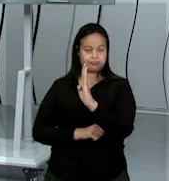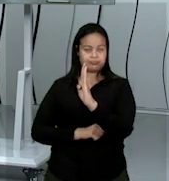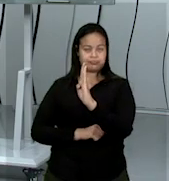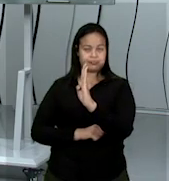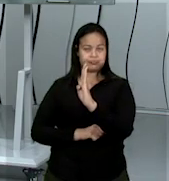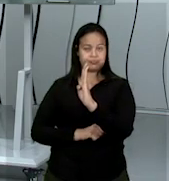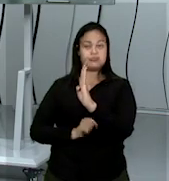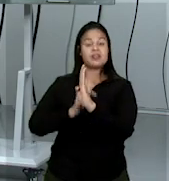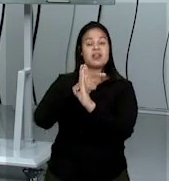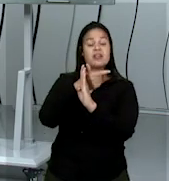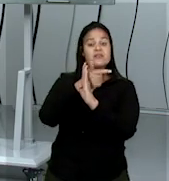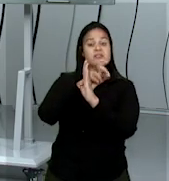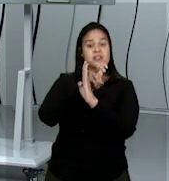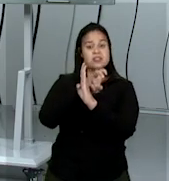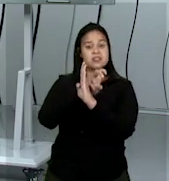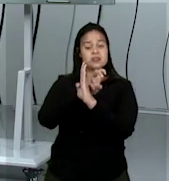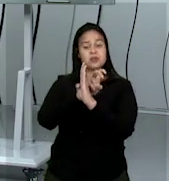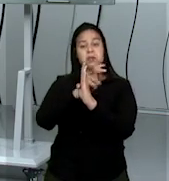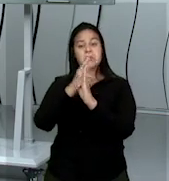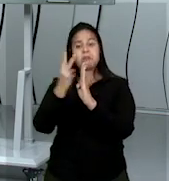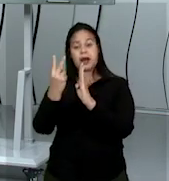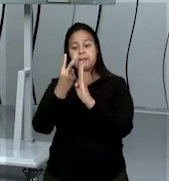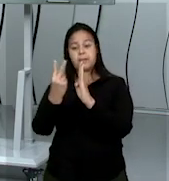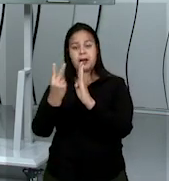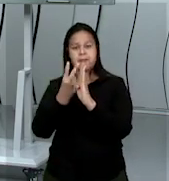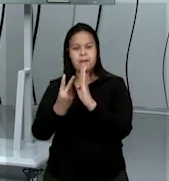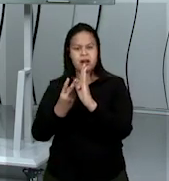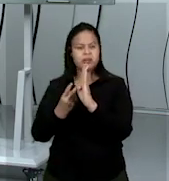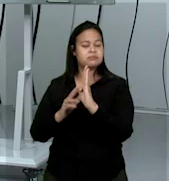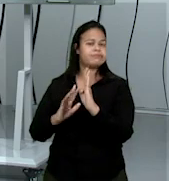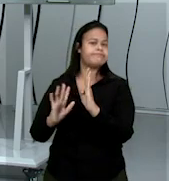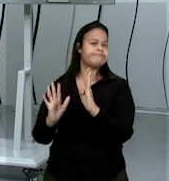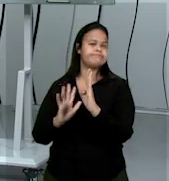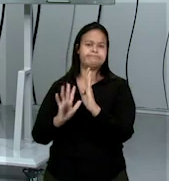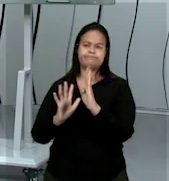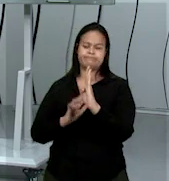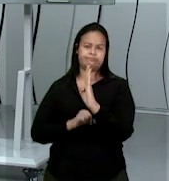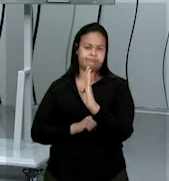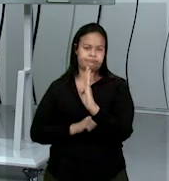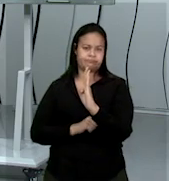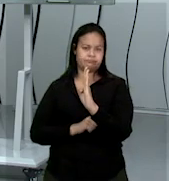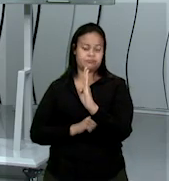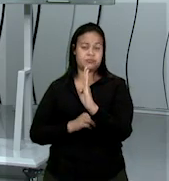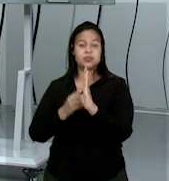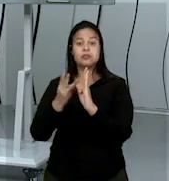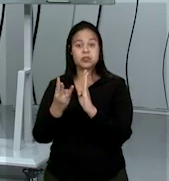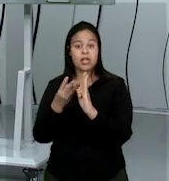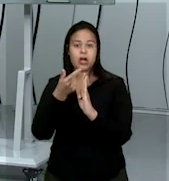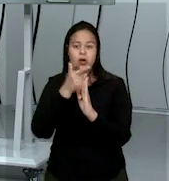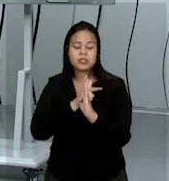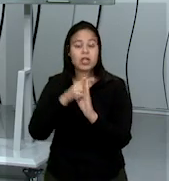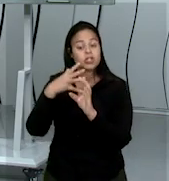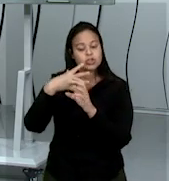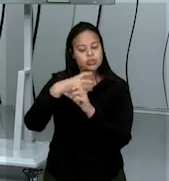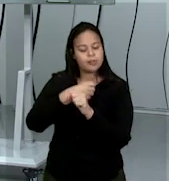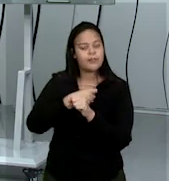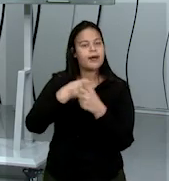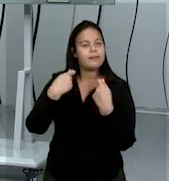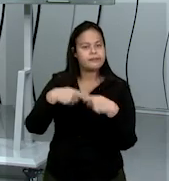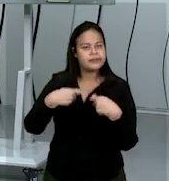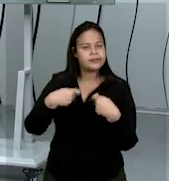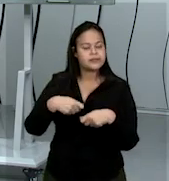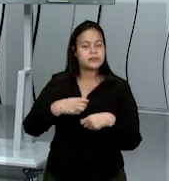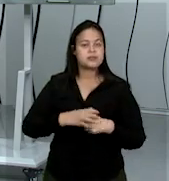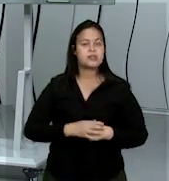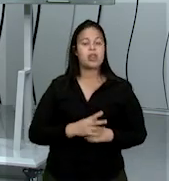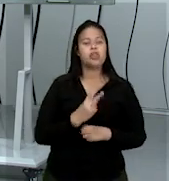Agora 25 não é par, então não dá para dividir por 2. Por 3 eu tenho que somar e dá para dividir por 3. Por